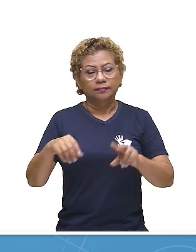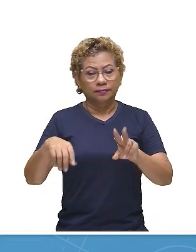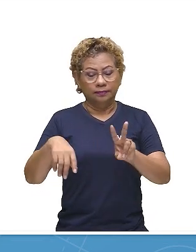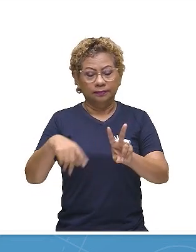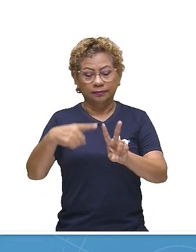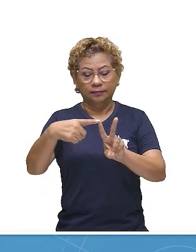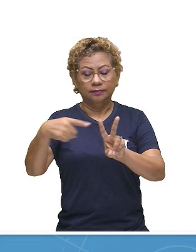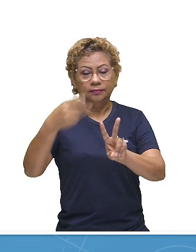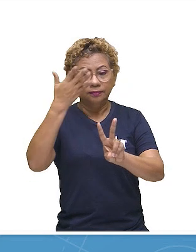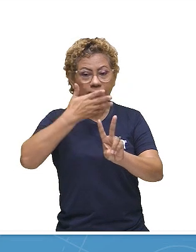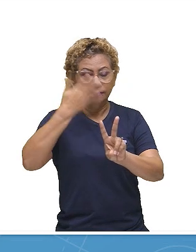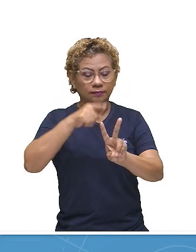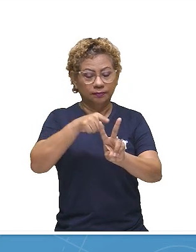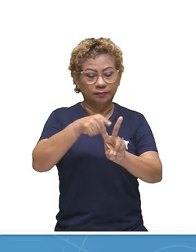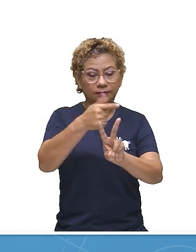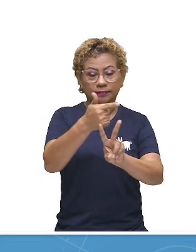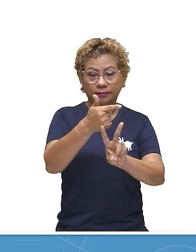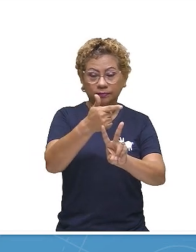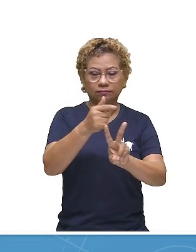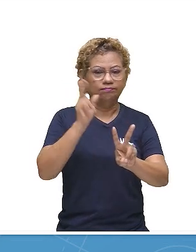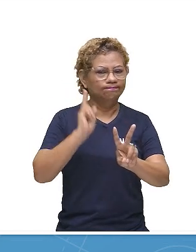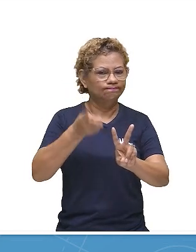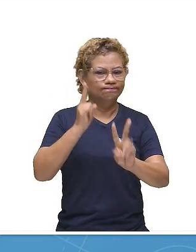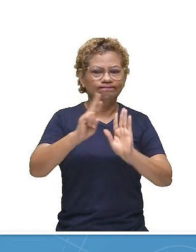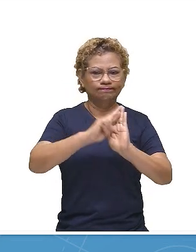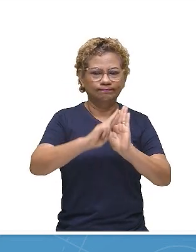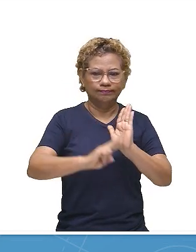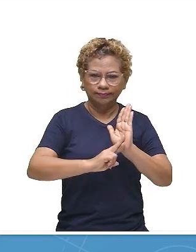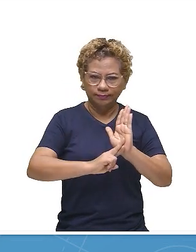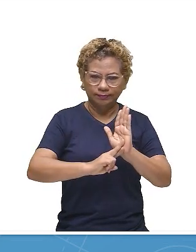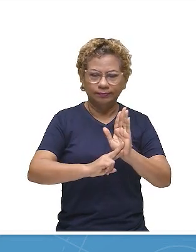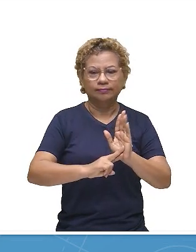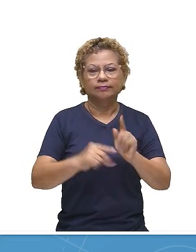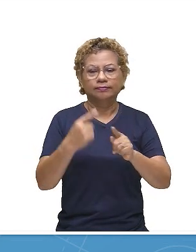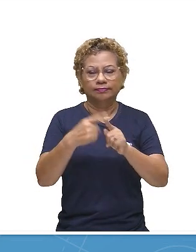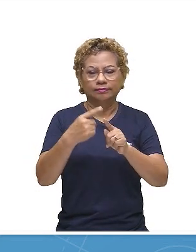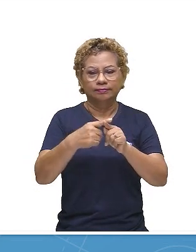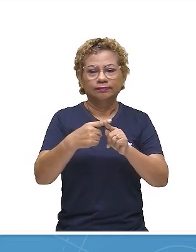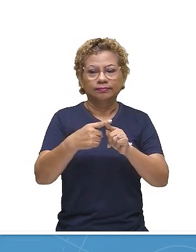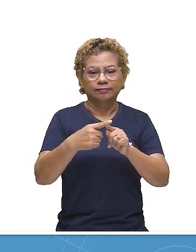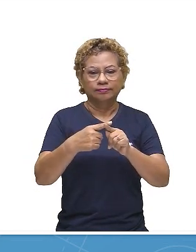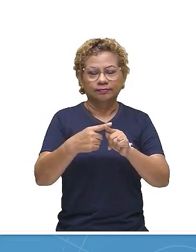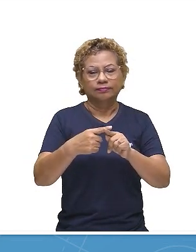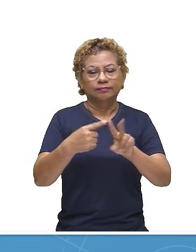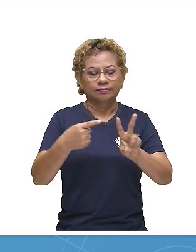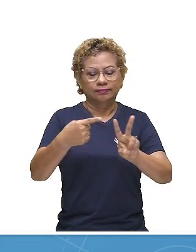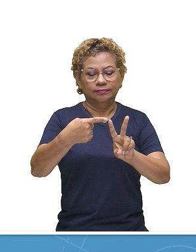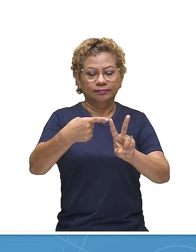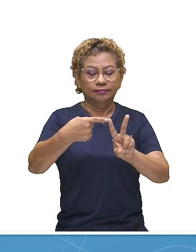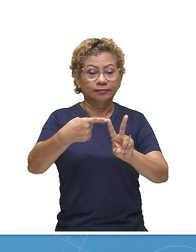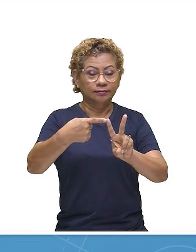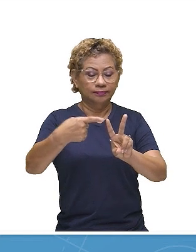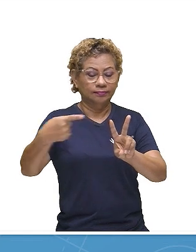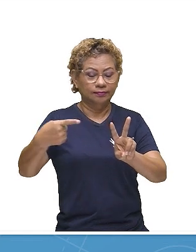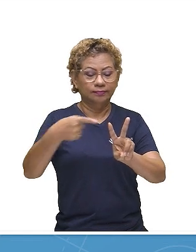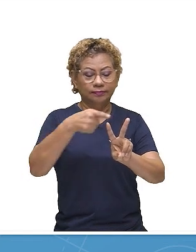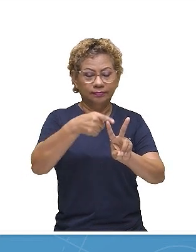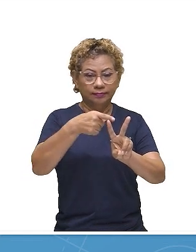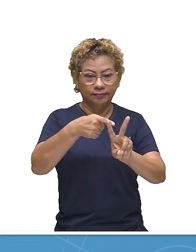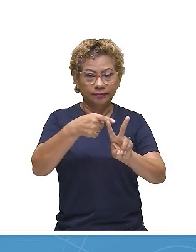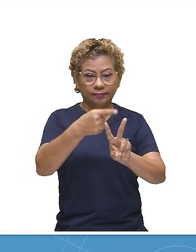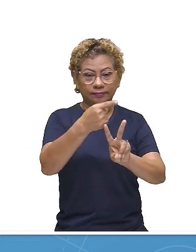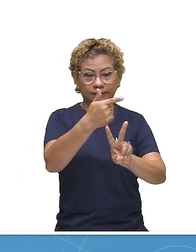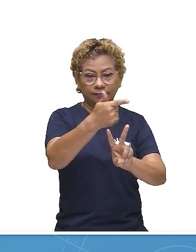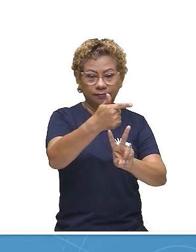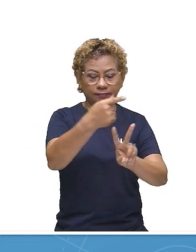caso aqui vale 2, porque nós estamos trabalhando com raiz quadrada. Então, o que essa propriedade aqui está falando? Que se